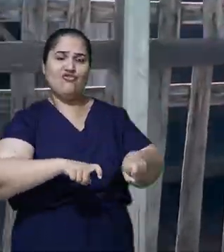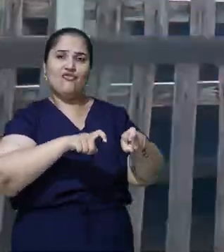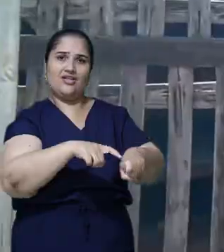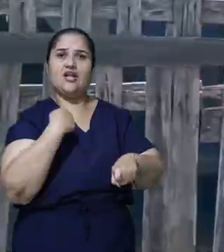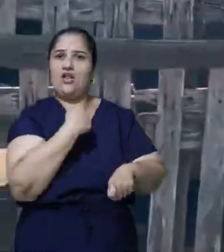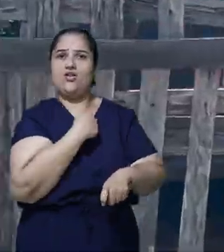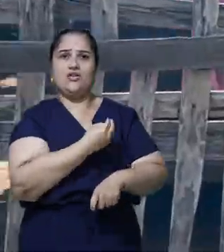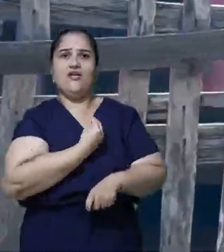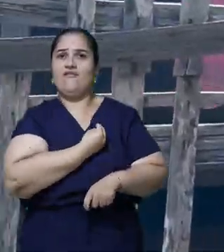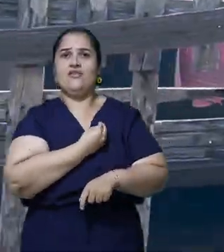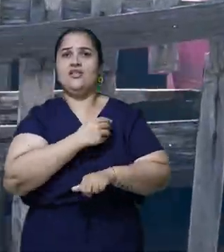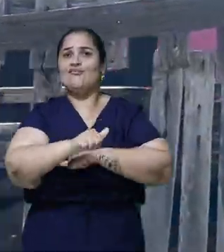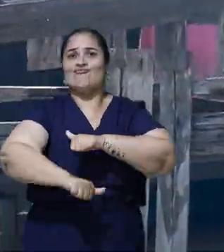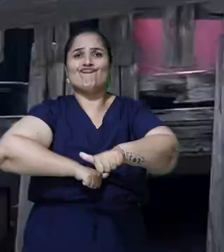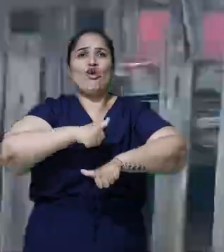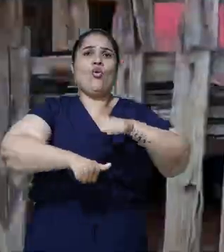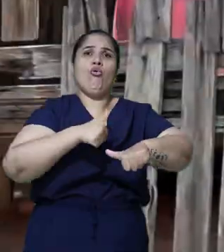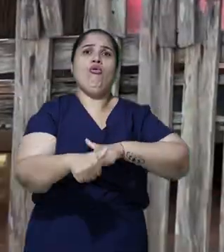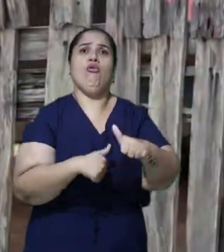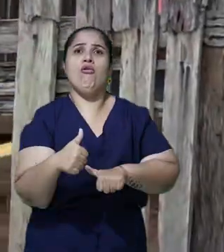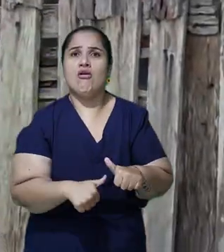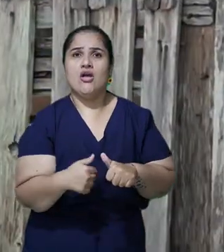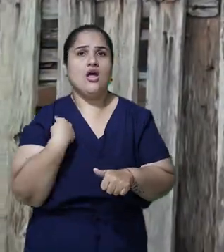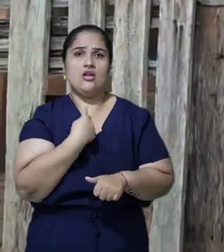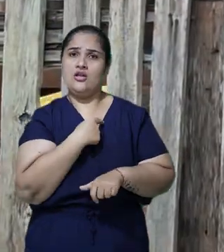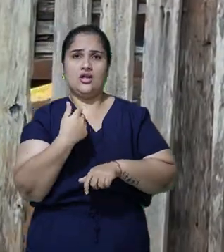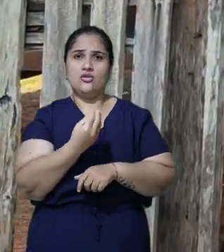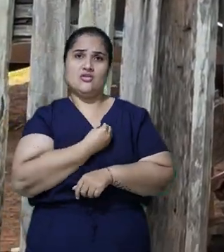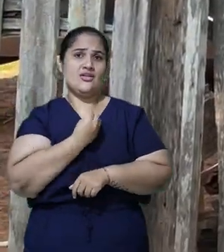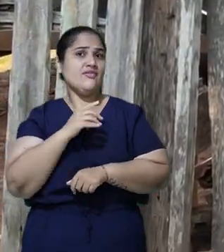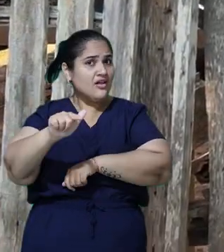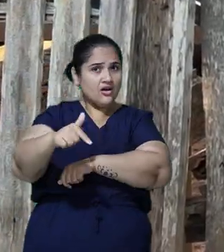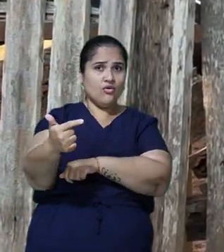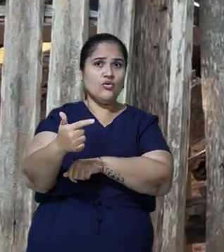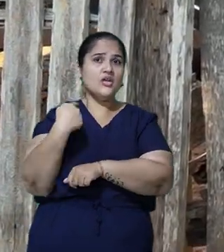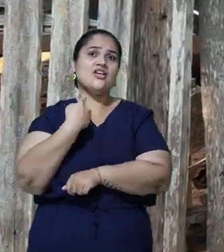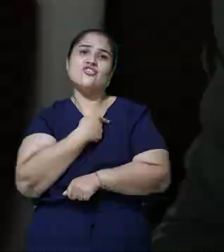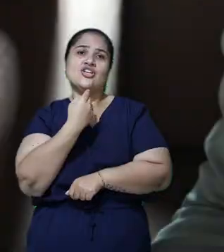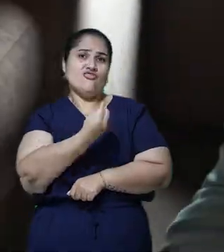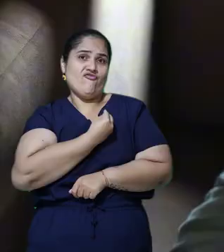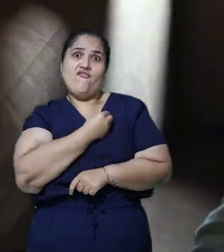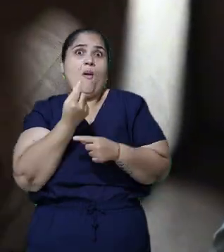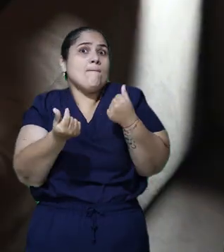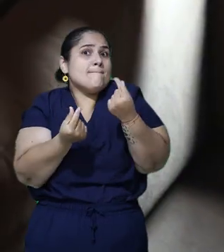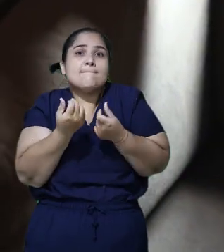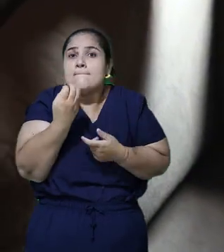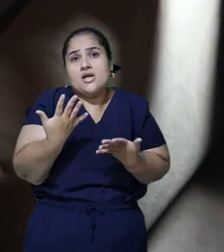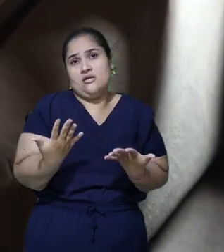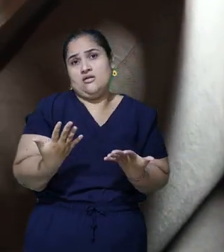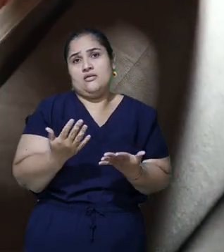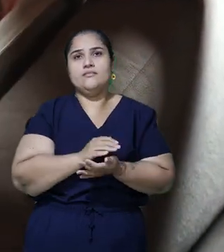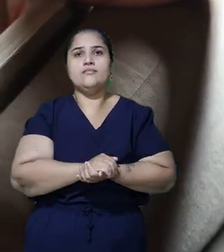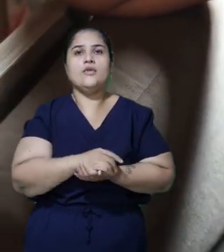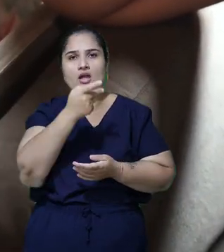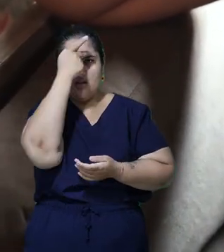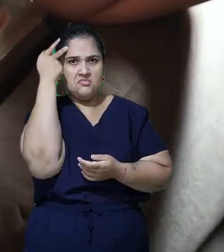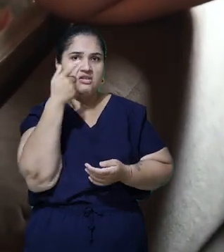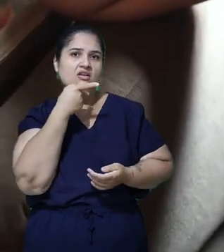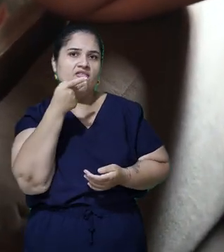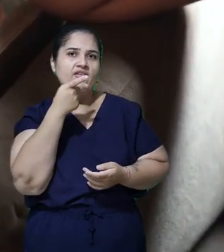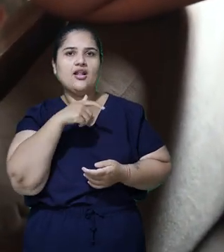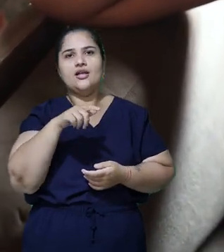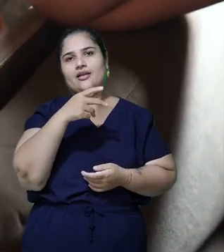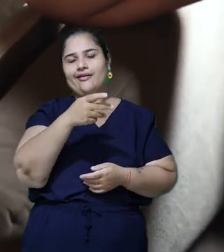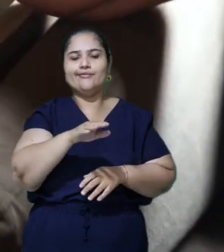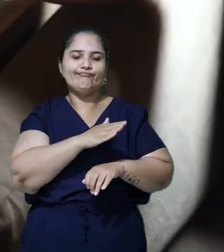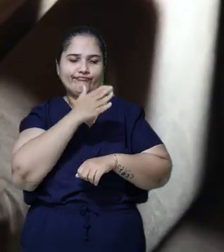completamente, ver onde nós viemos parar, né? Nossa vida era outra. A gente vivia super bem. As pessoas dizem que criança com